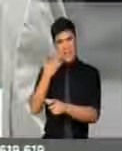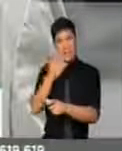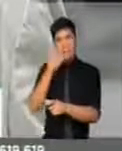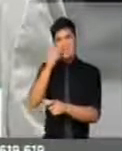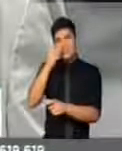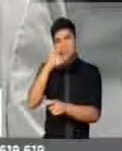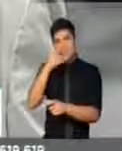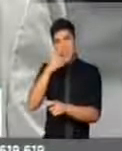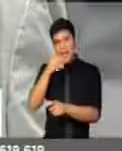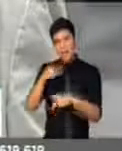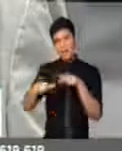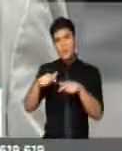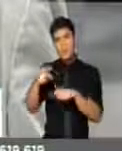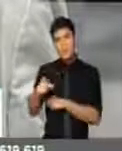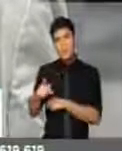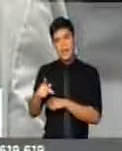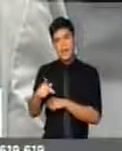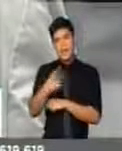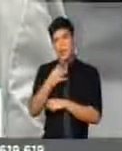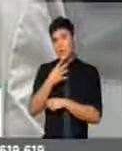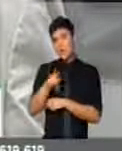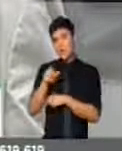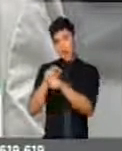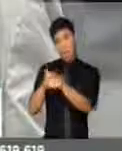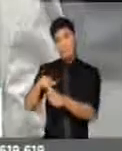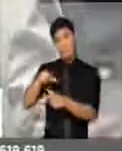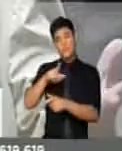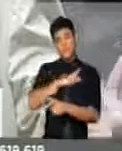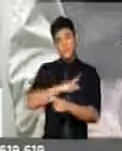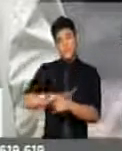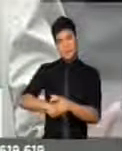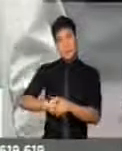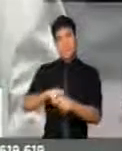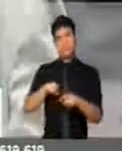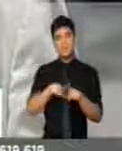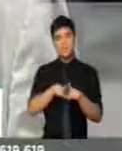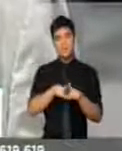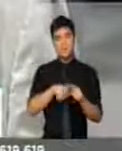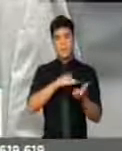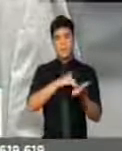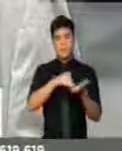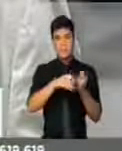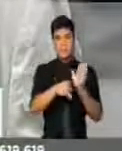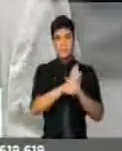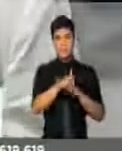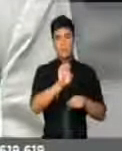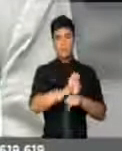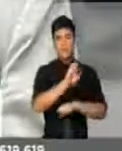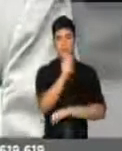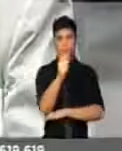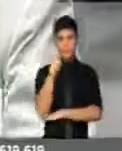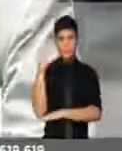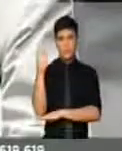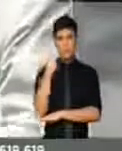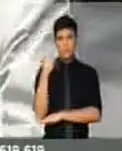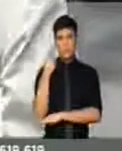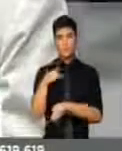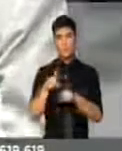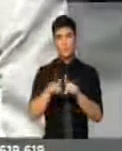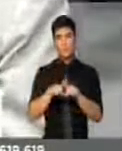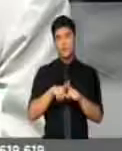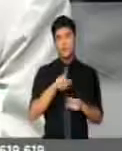a conhece. Foi presidente da República, foi secretária no Rio Grande do Sul e tem